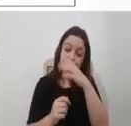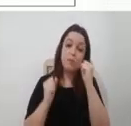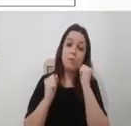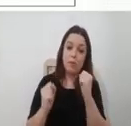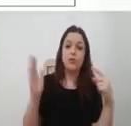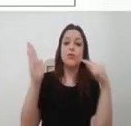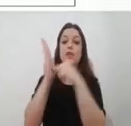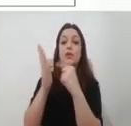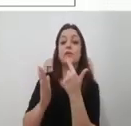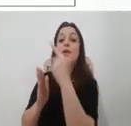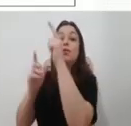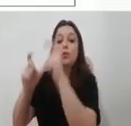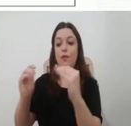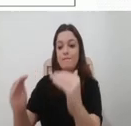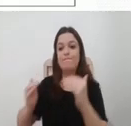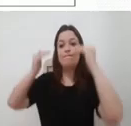levar